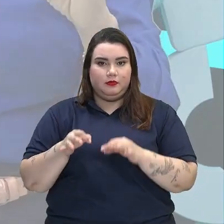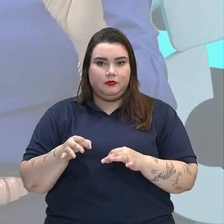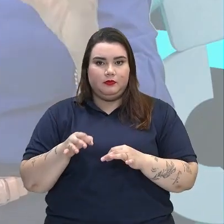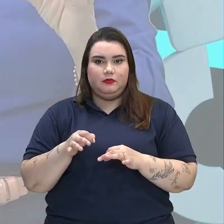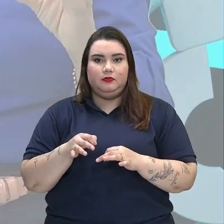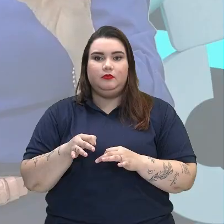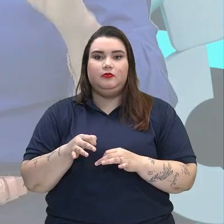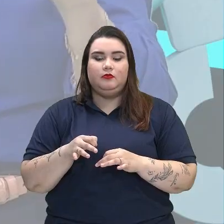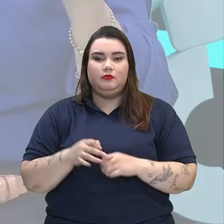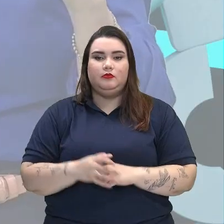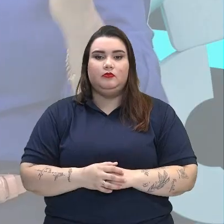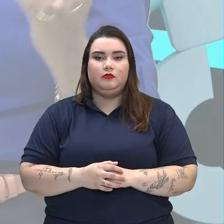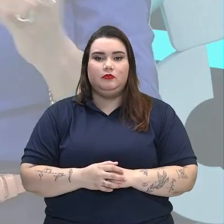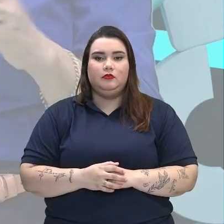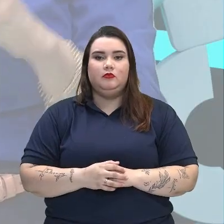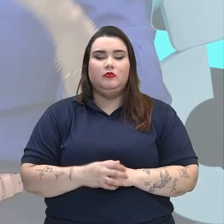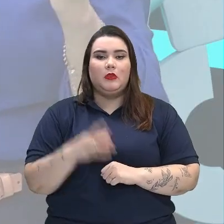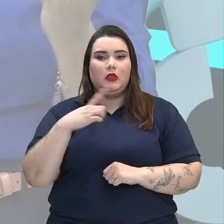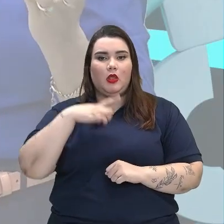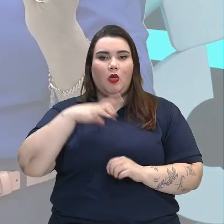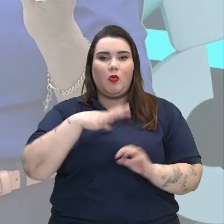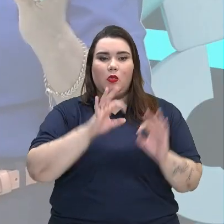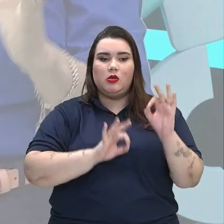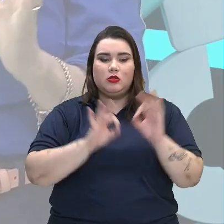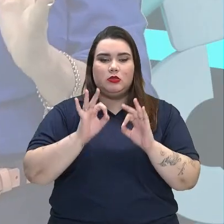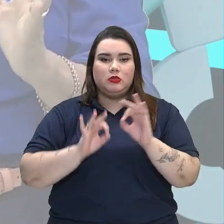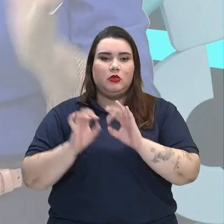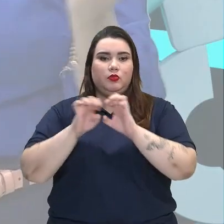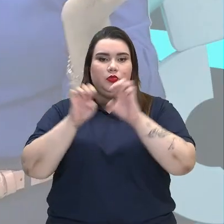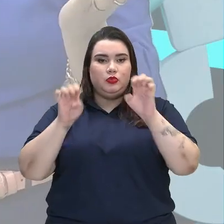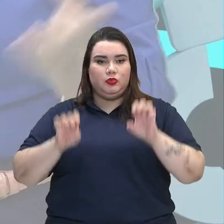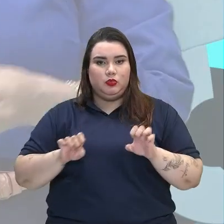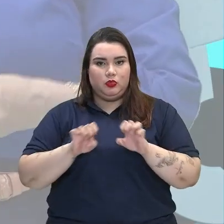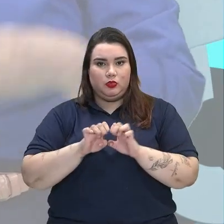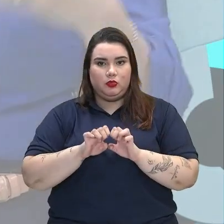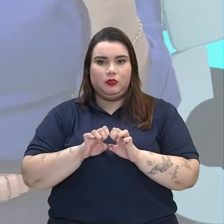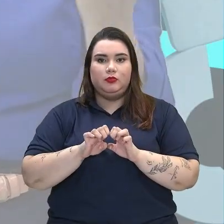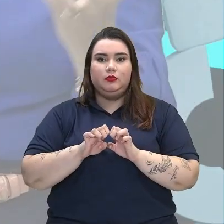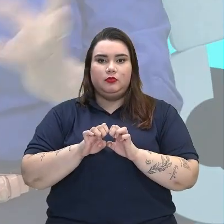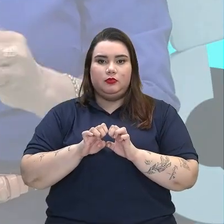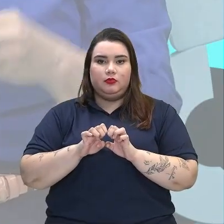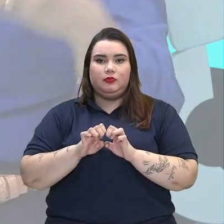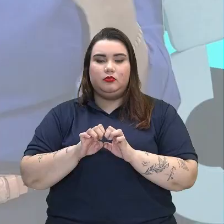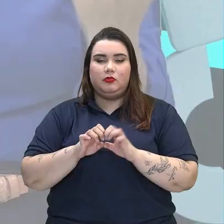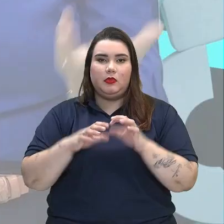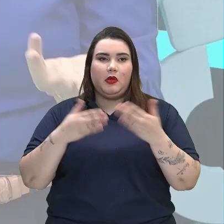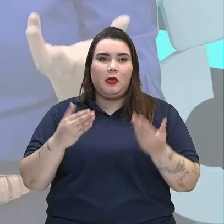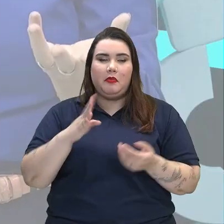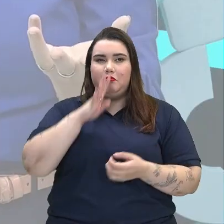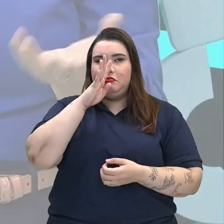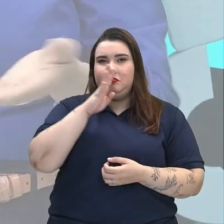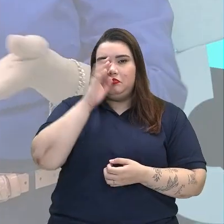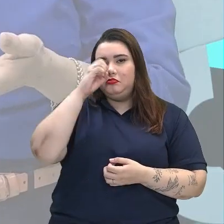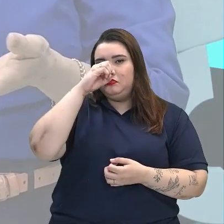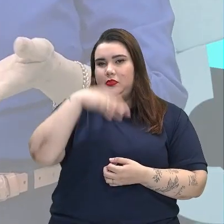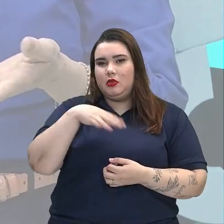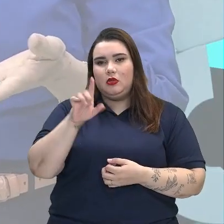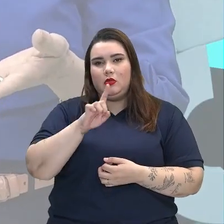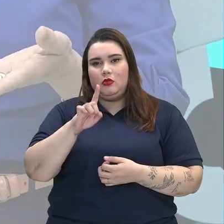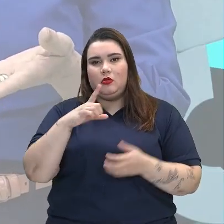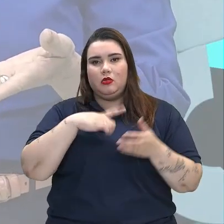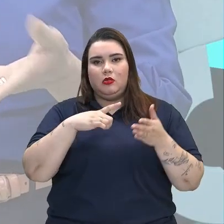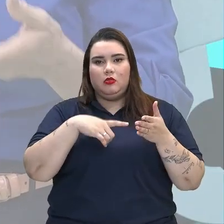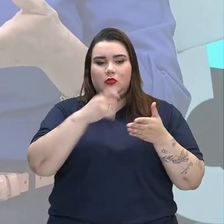é estruturado, é pensado, é elaborado. Não é assim à toa, as perguntas não surgem do nada, elas